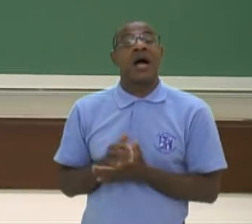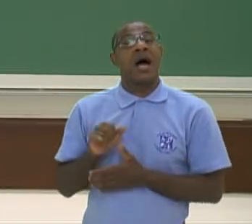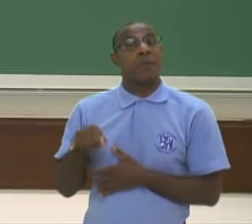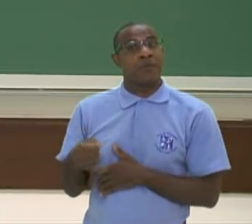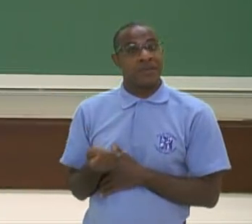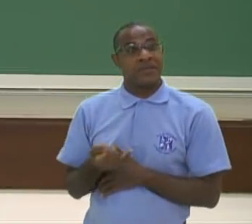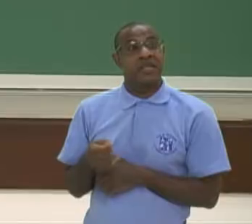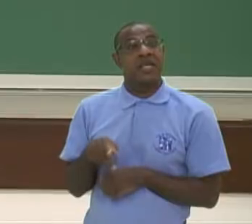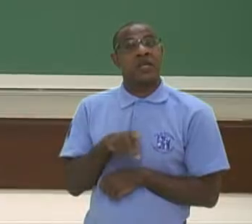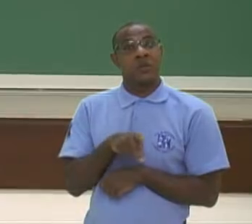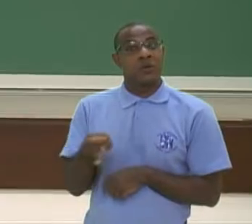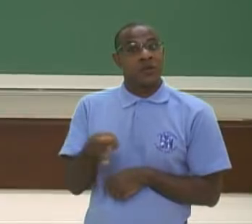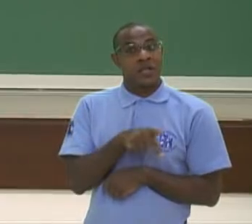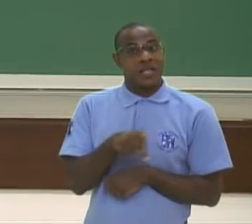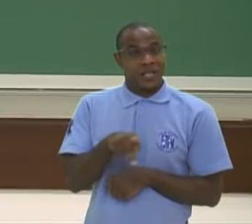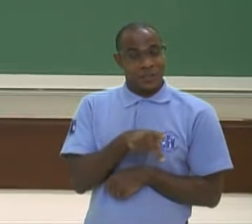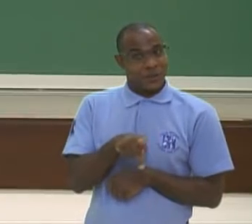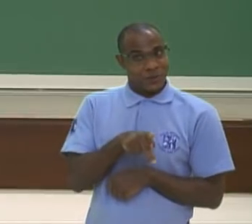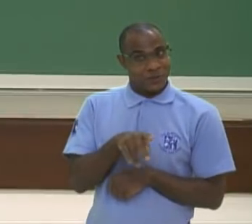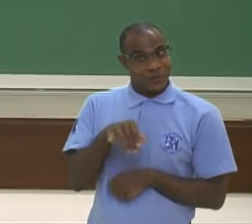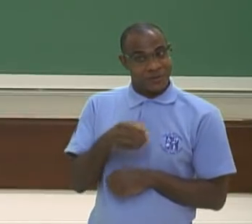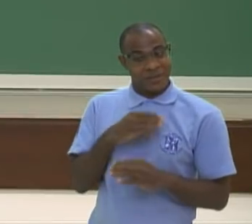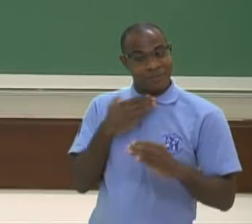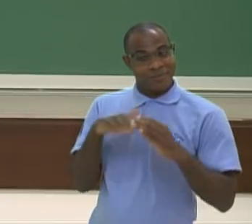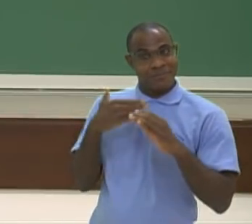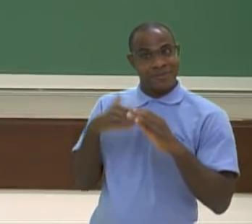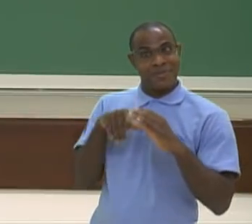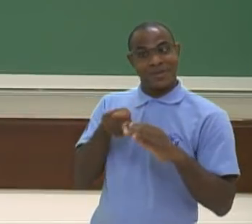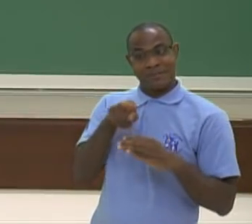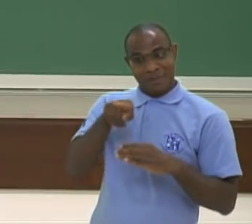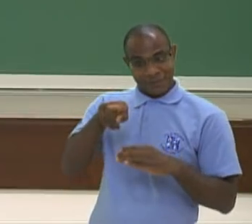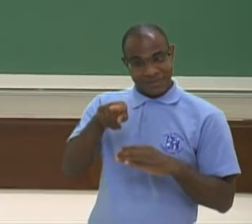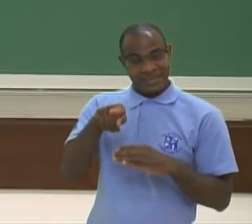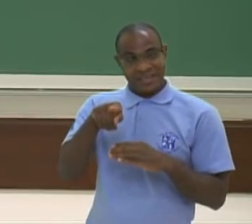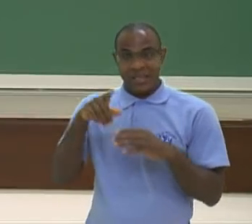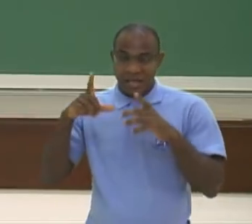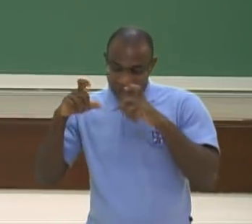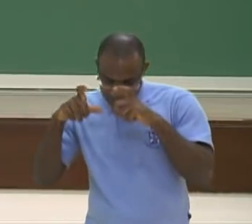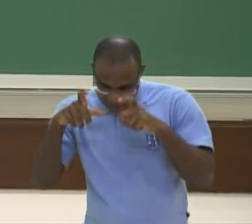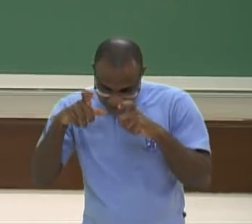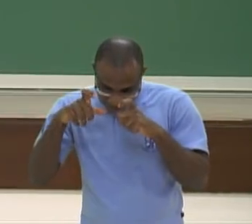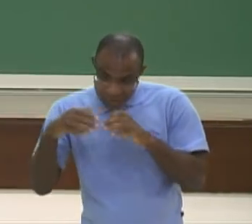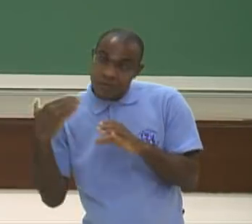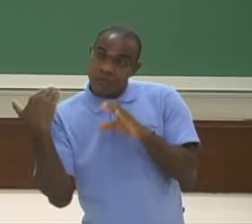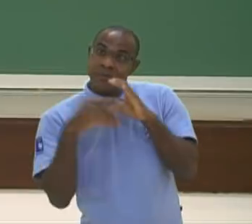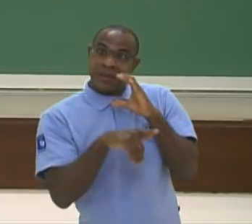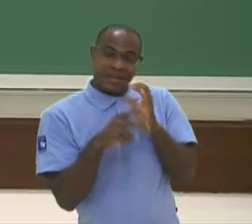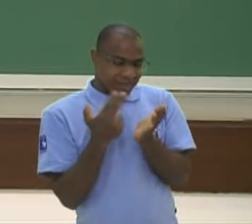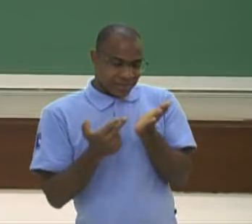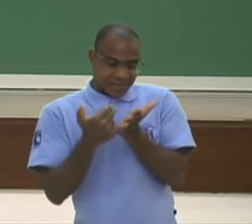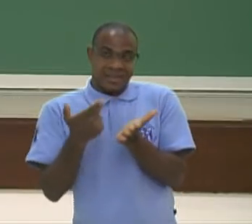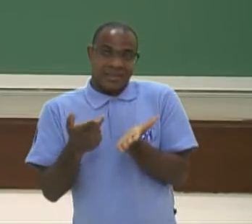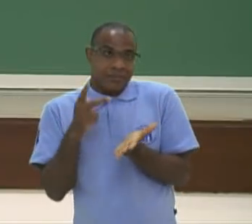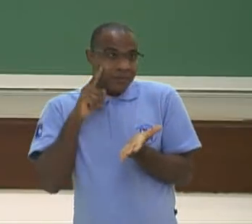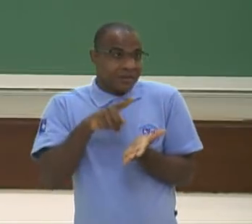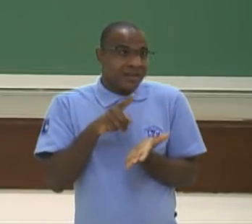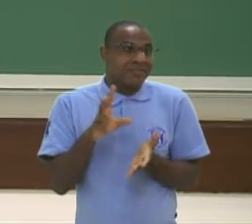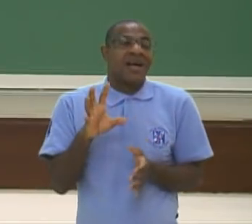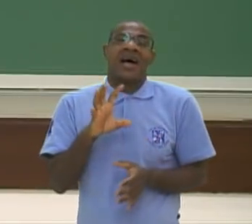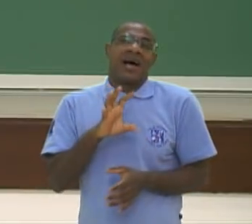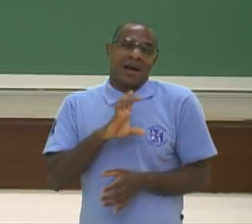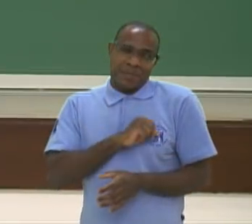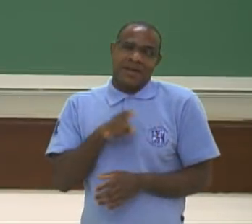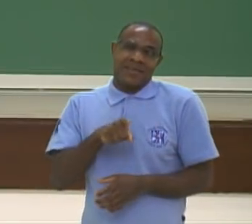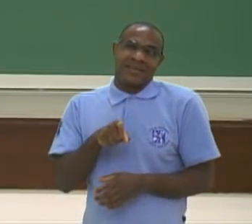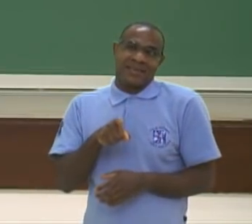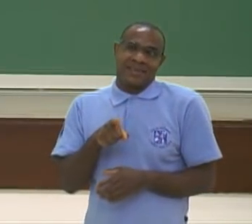seu professor está mandando mensagens para você no mural do Classroom e tira uma foto do seu caderno e manda para ele ver. Ele vai adorar ver o desenho que